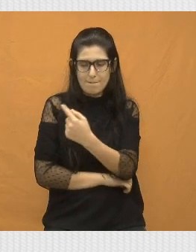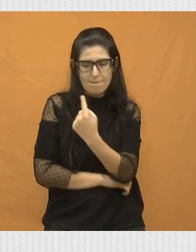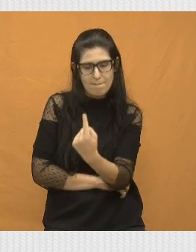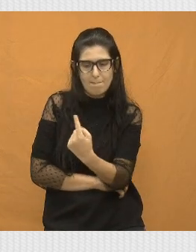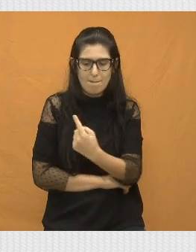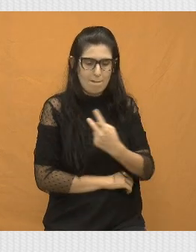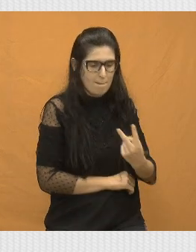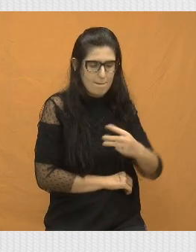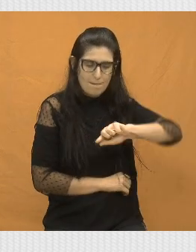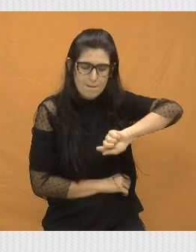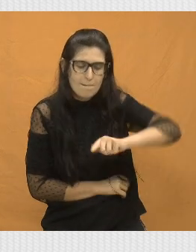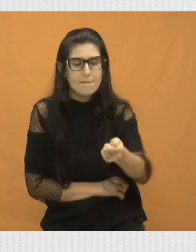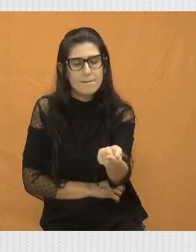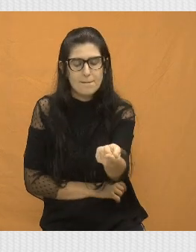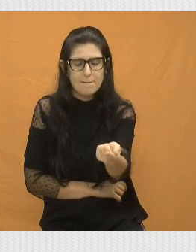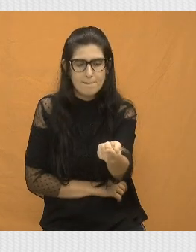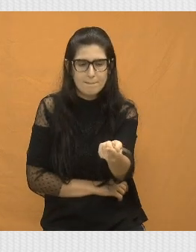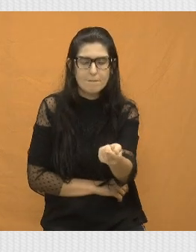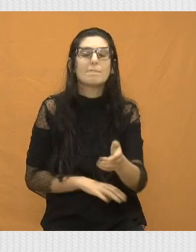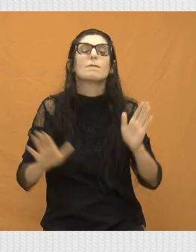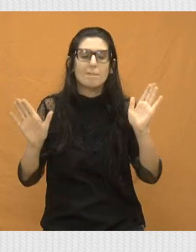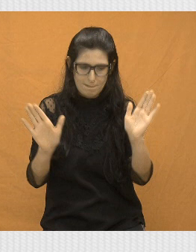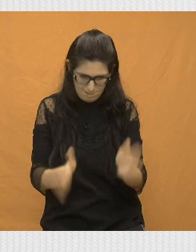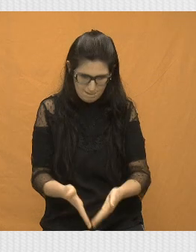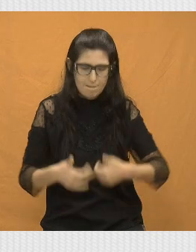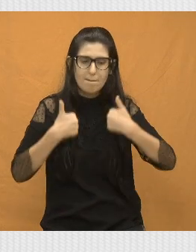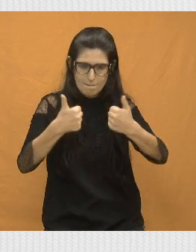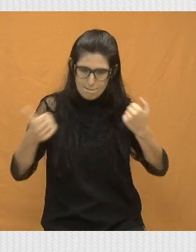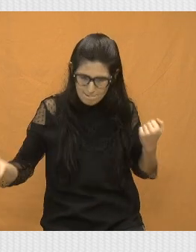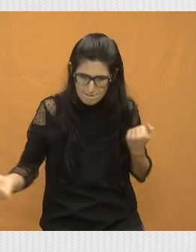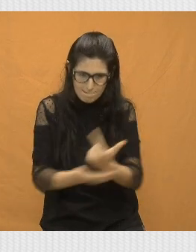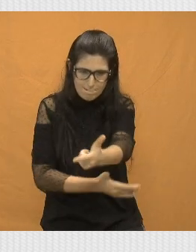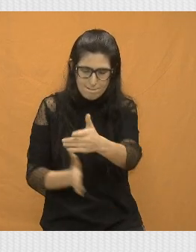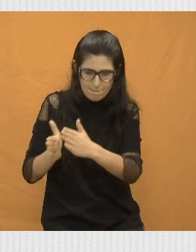221.212.000 e liquidado no primeiro quadrimestre